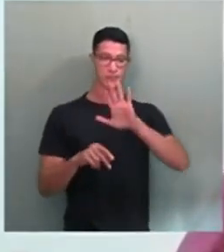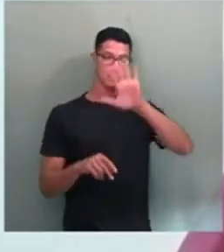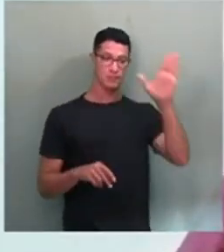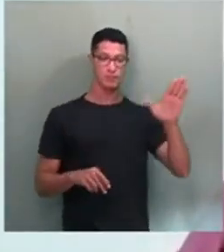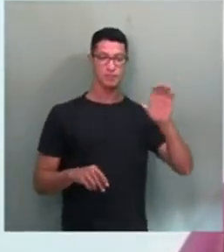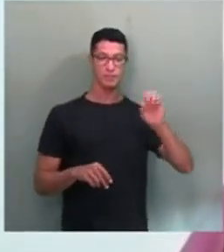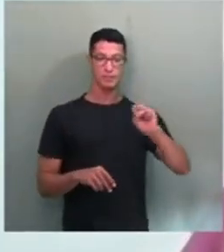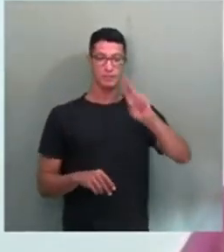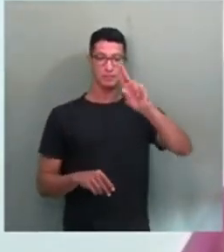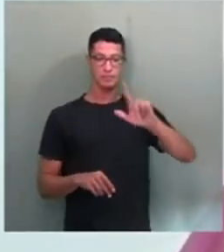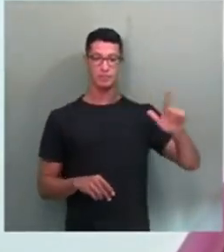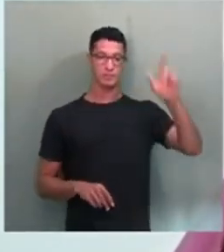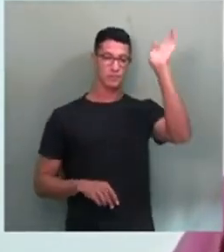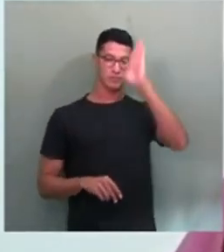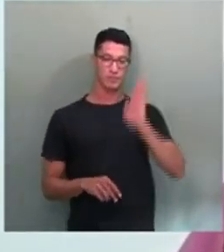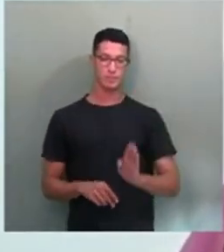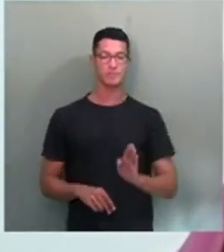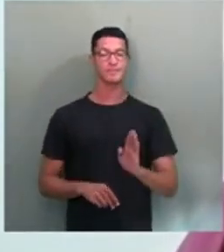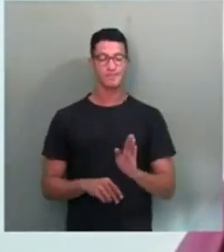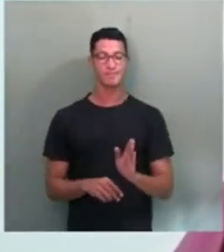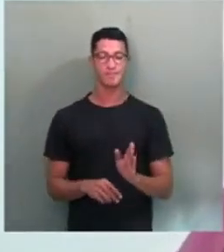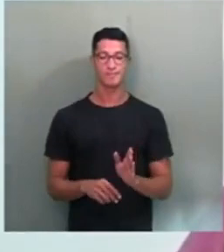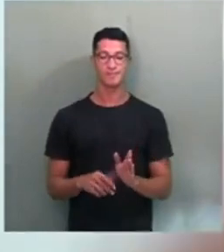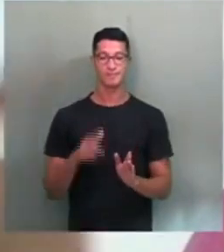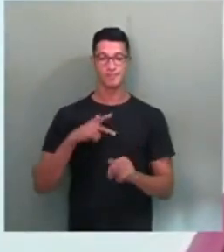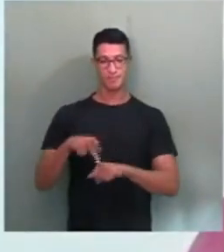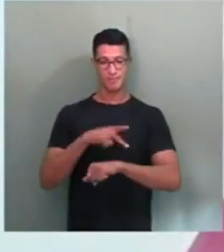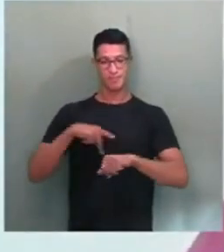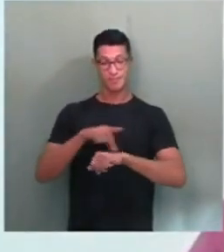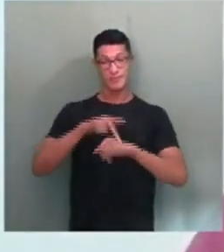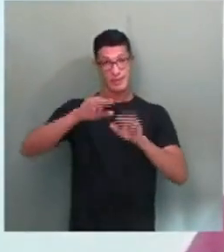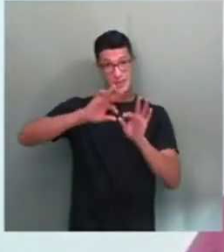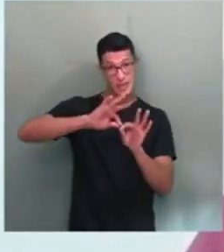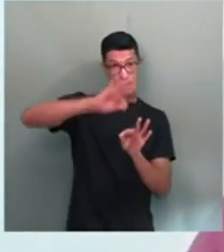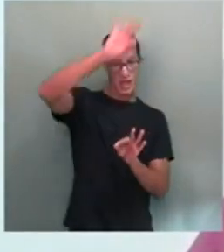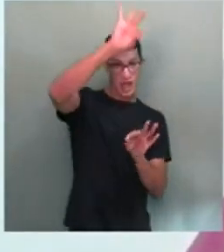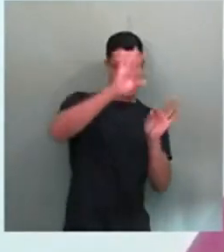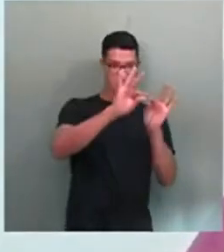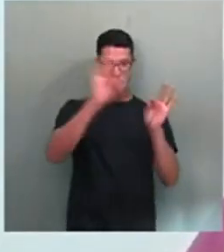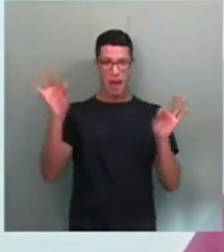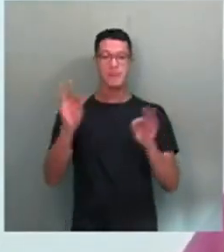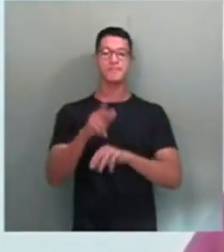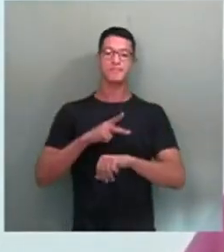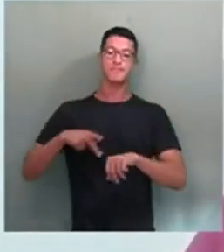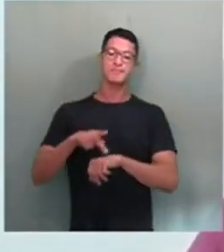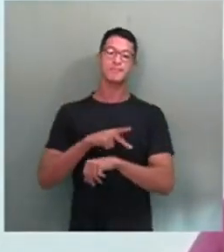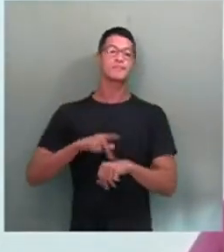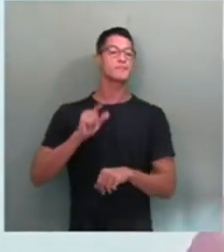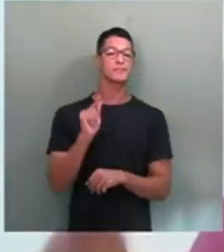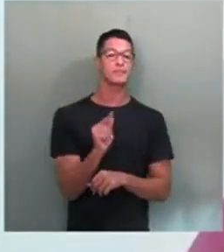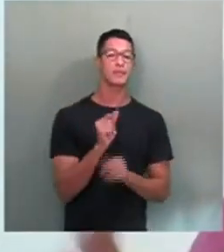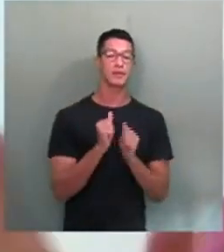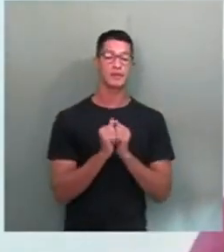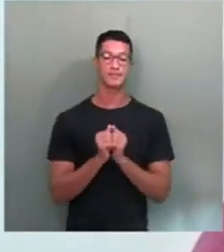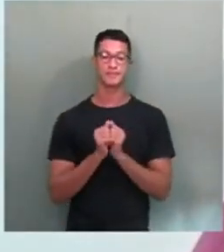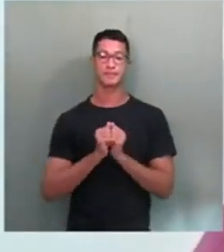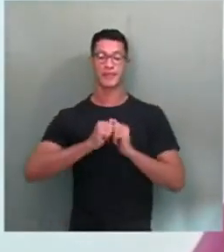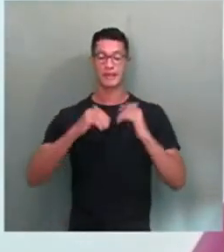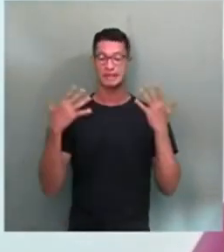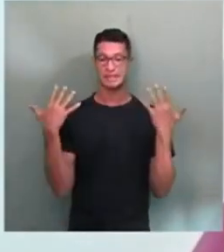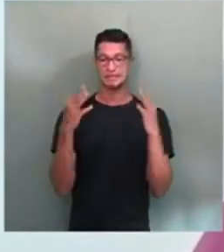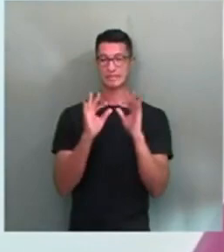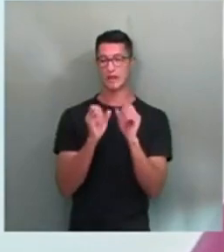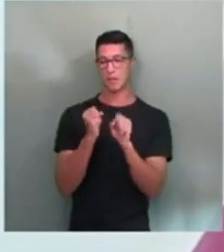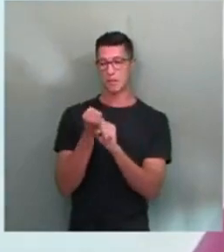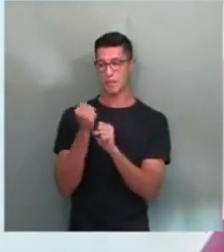quando a gente fala do Brasil, né? Esse país enorme, né? Esse país com um tamanho